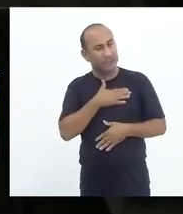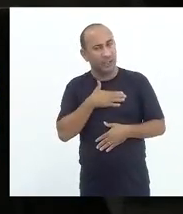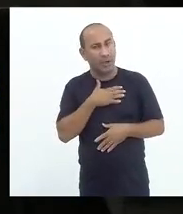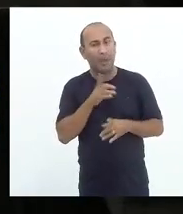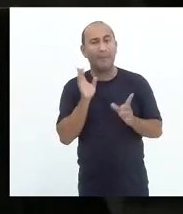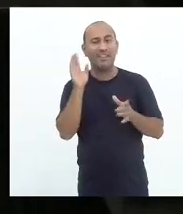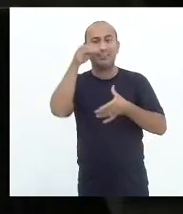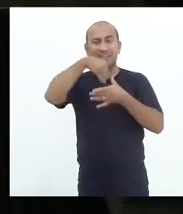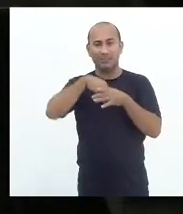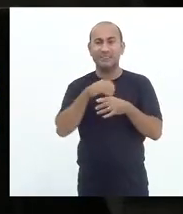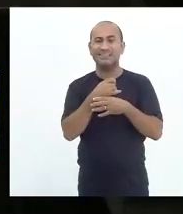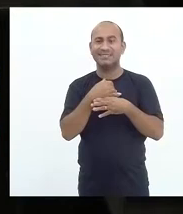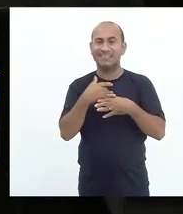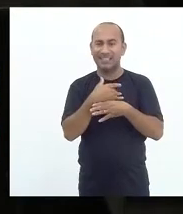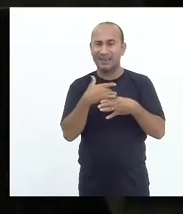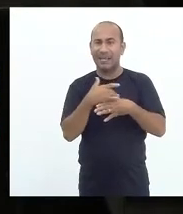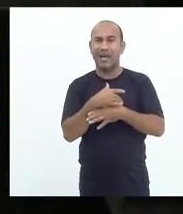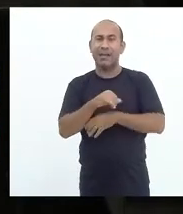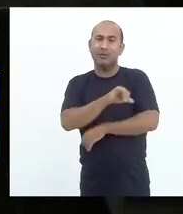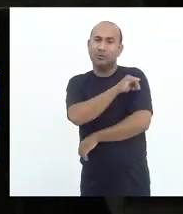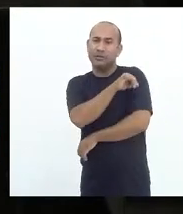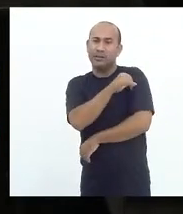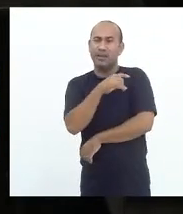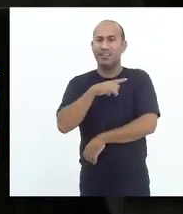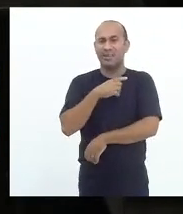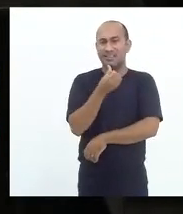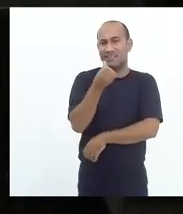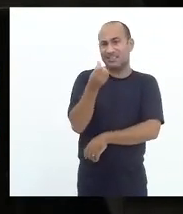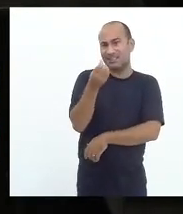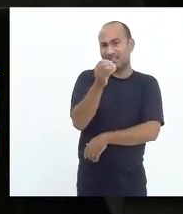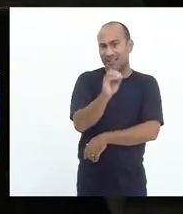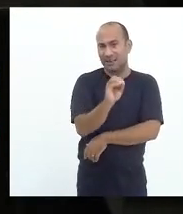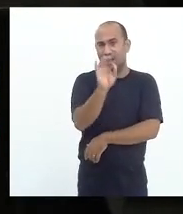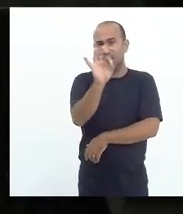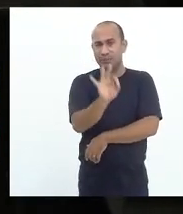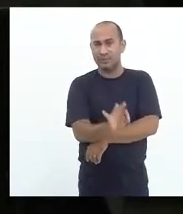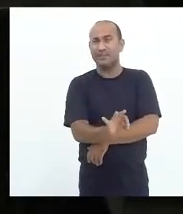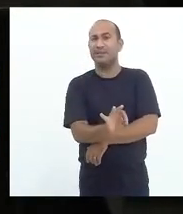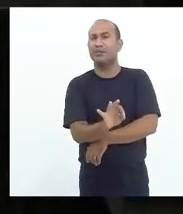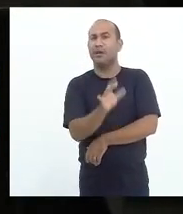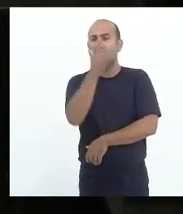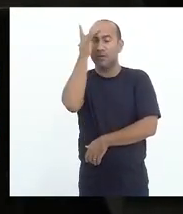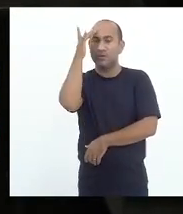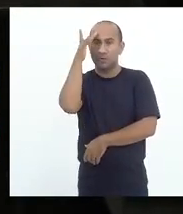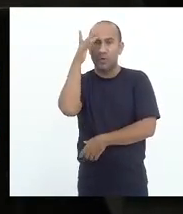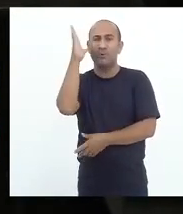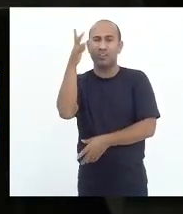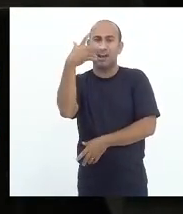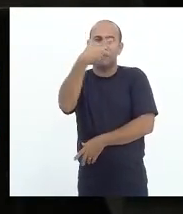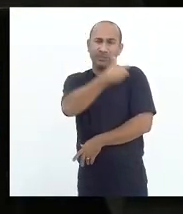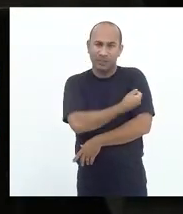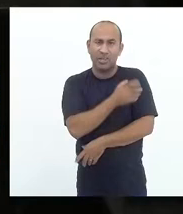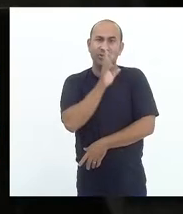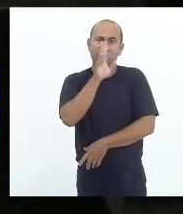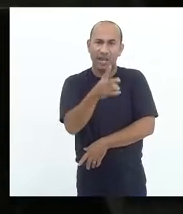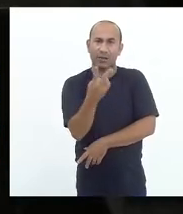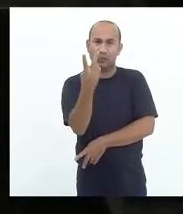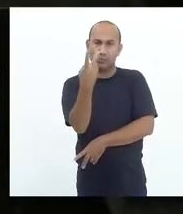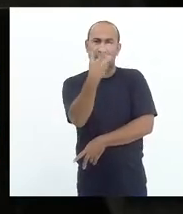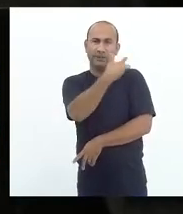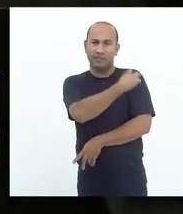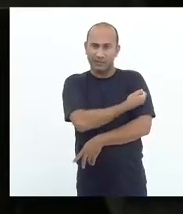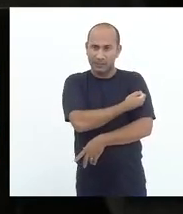cidade do Rio de Janeiro, por exemplo, gira em torno de 60% de pessoas duplamente vacinadas, que completaram o esquema